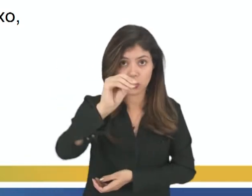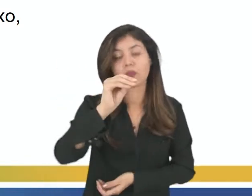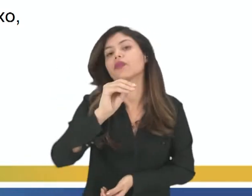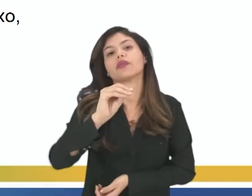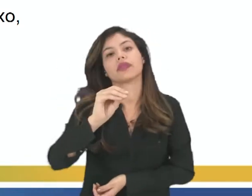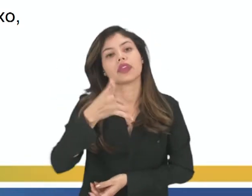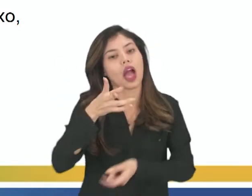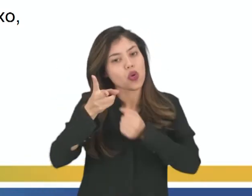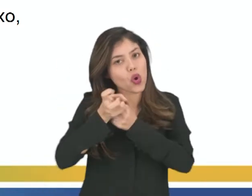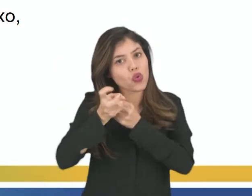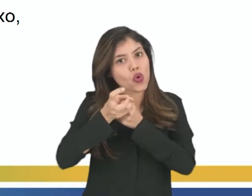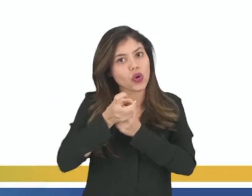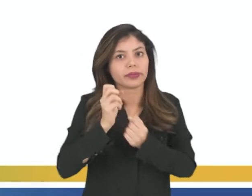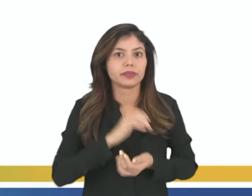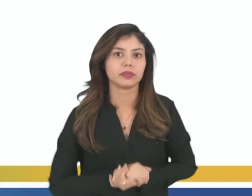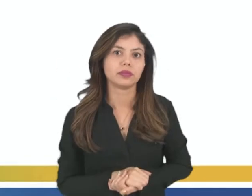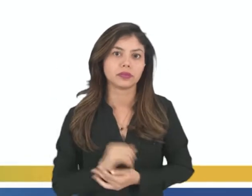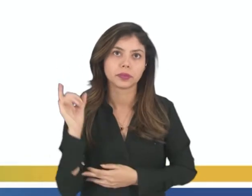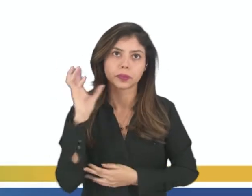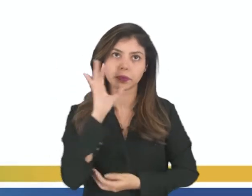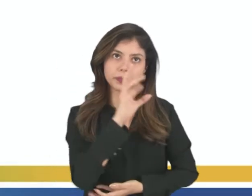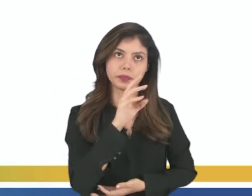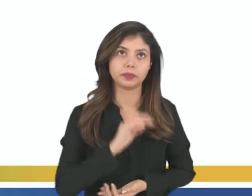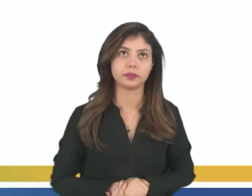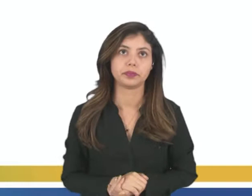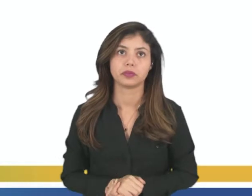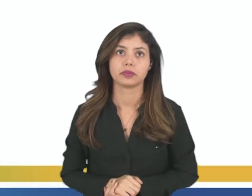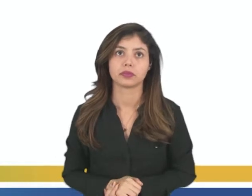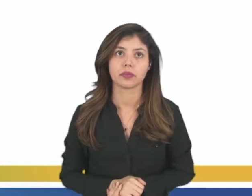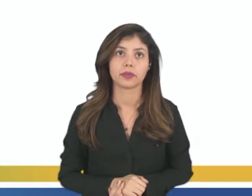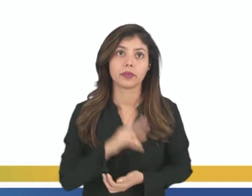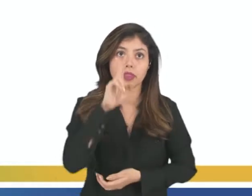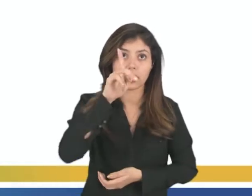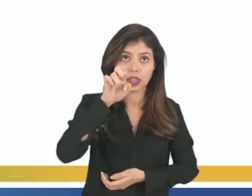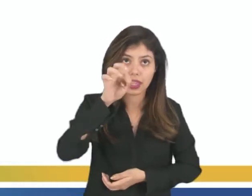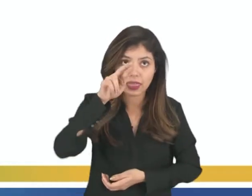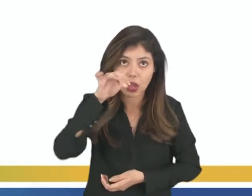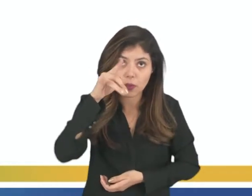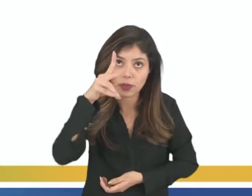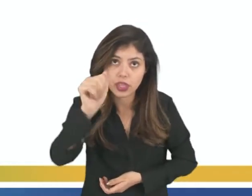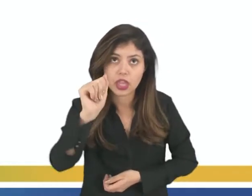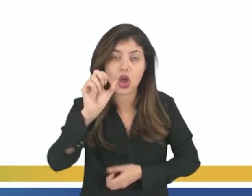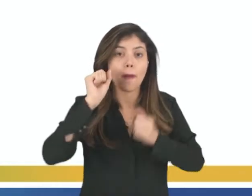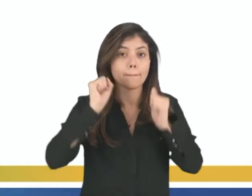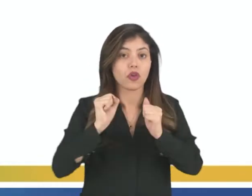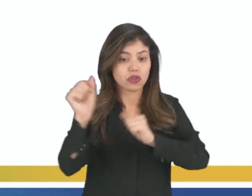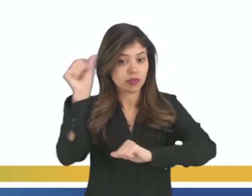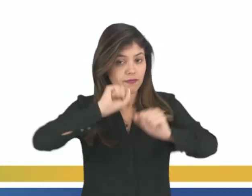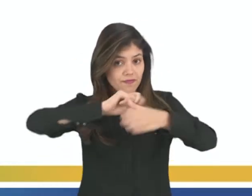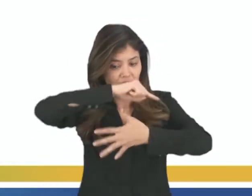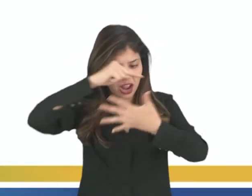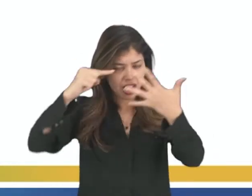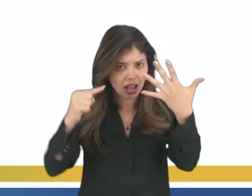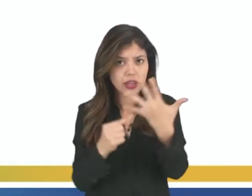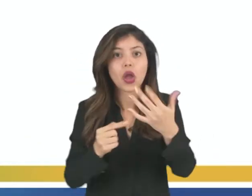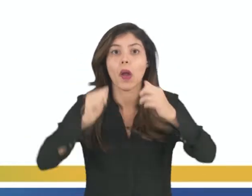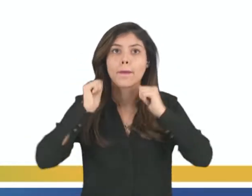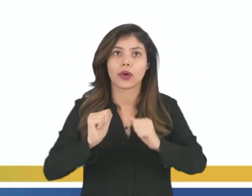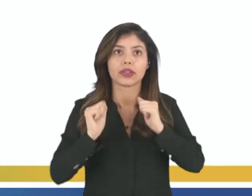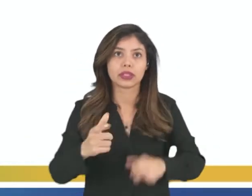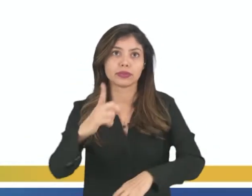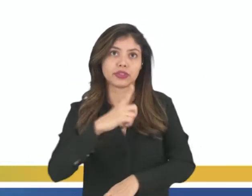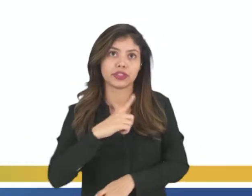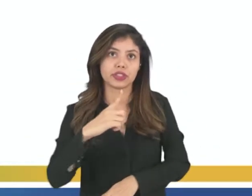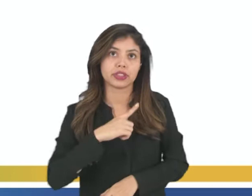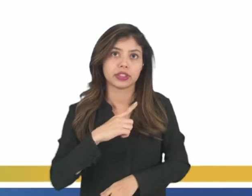ela absorve calor. Vamos seguir. A entalpia, ela pode acontecer de várias maneiras. Nós podemos ter uma entalpia